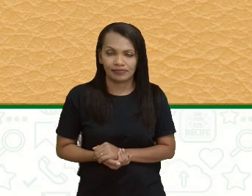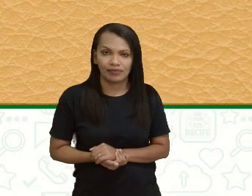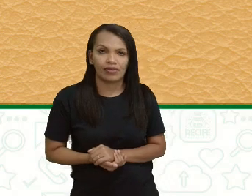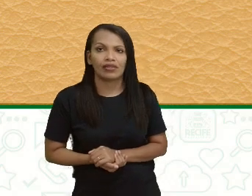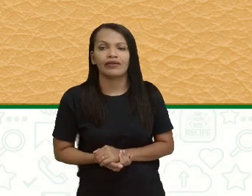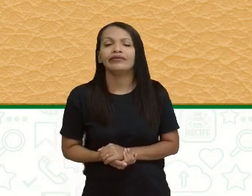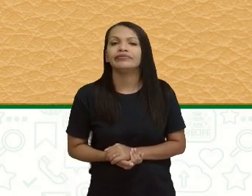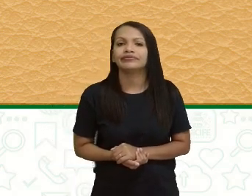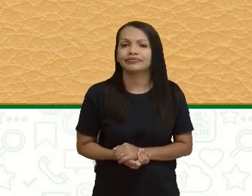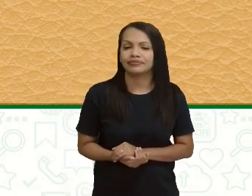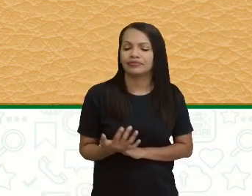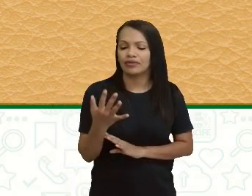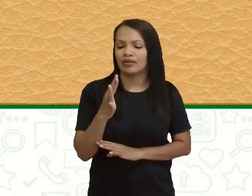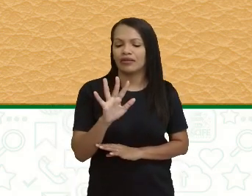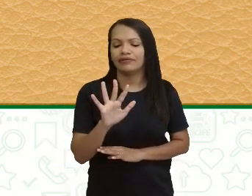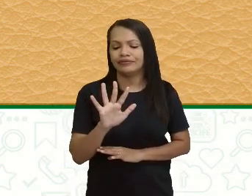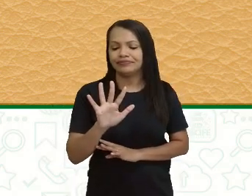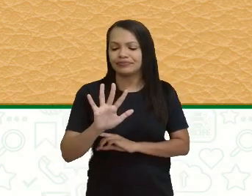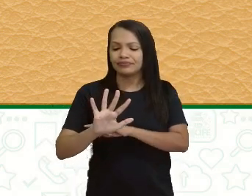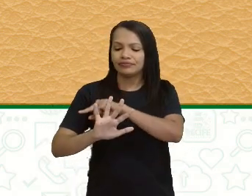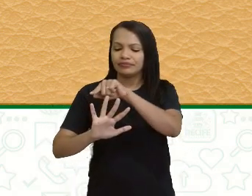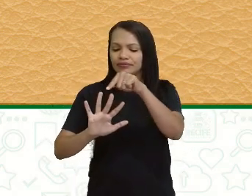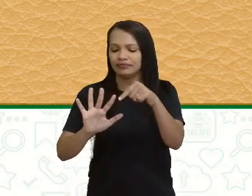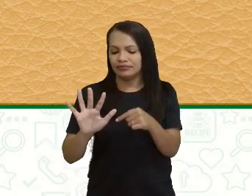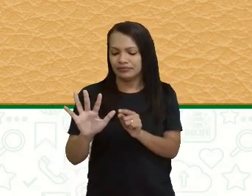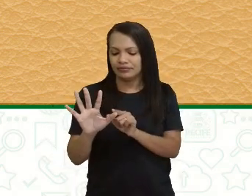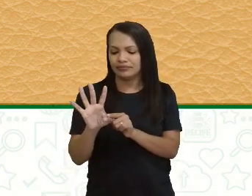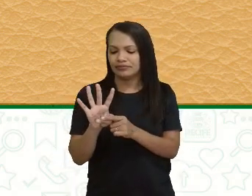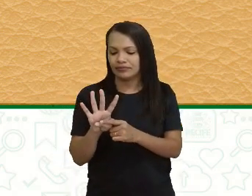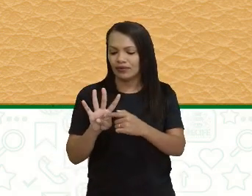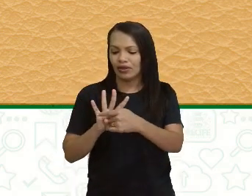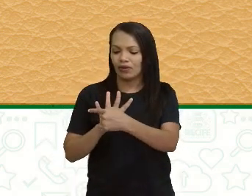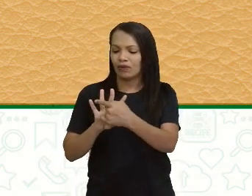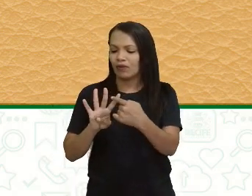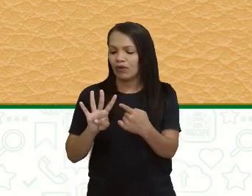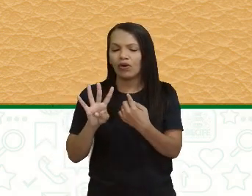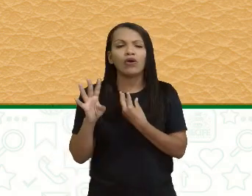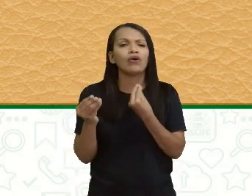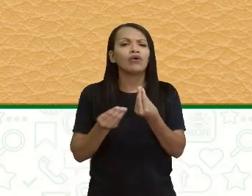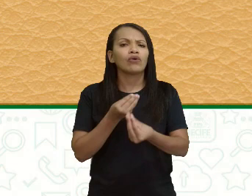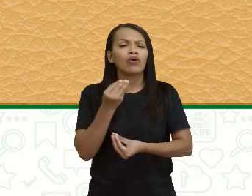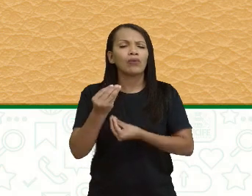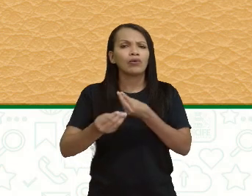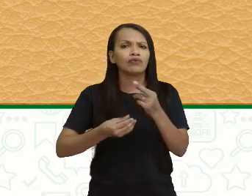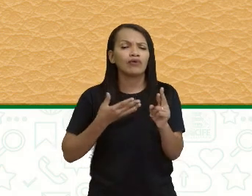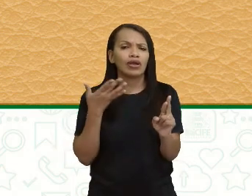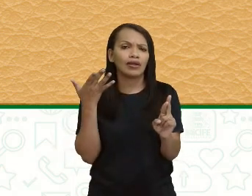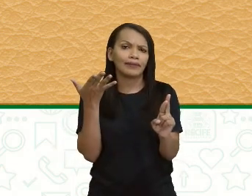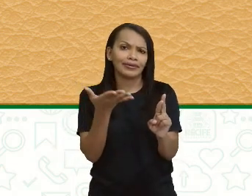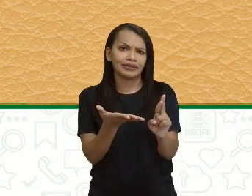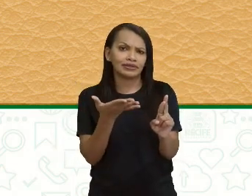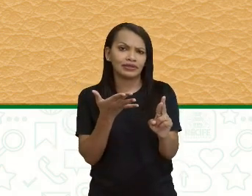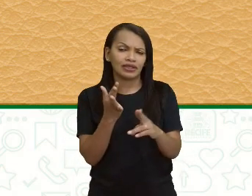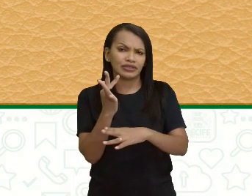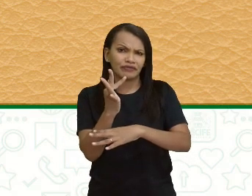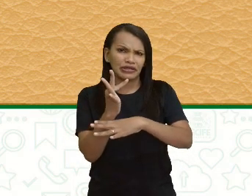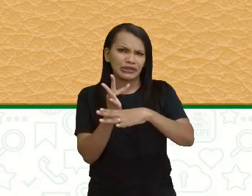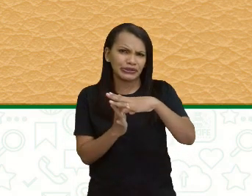certo? São 4 partes, não é? Como é que eu vou representar essa